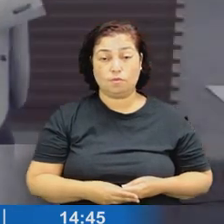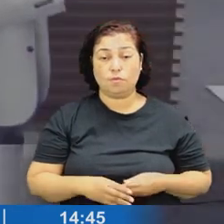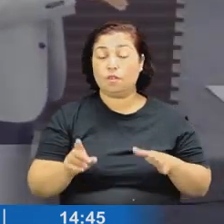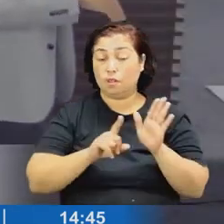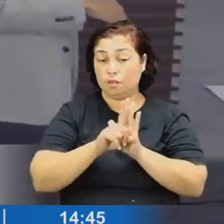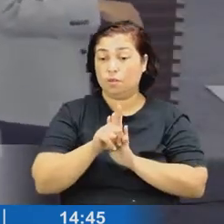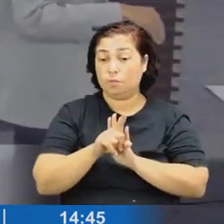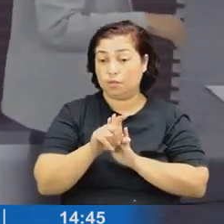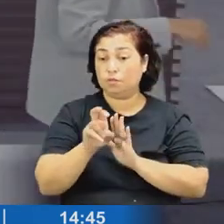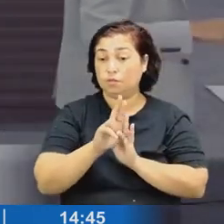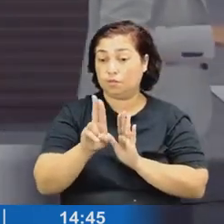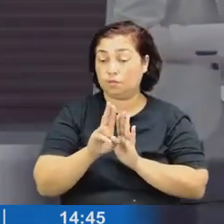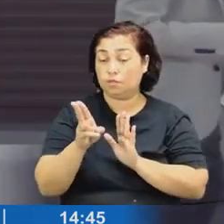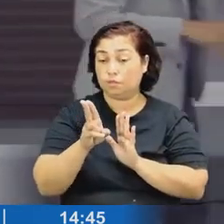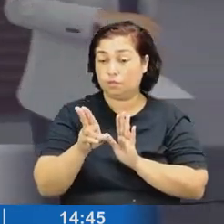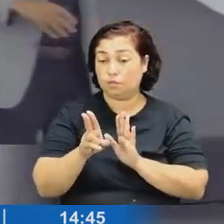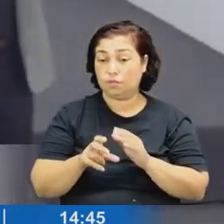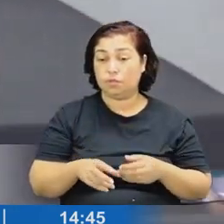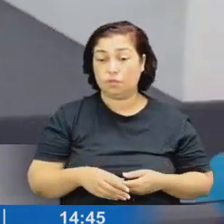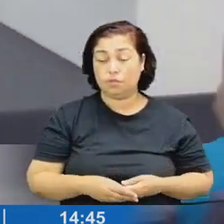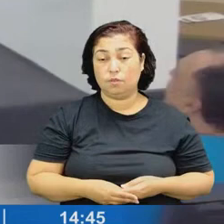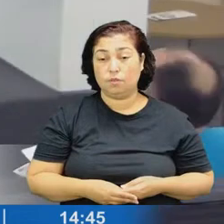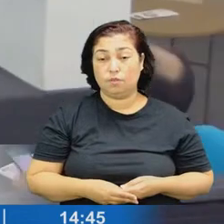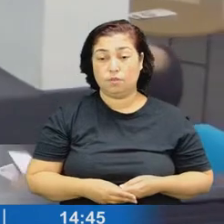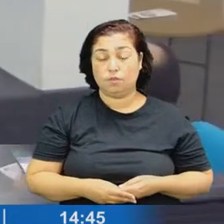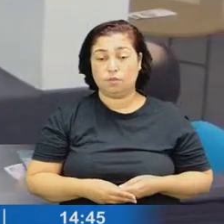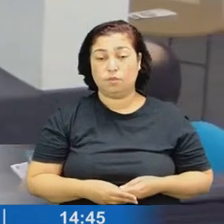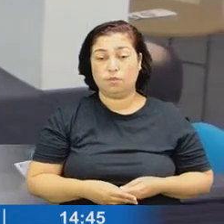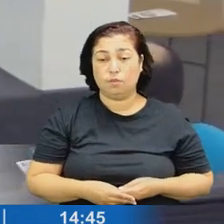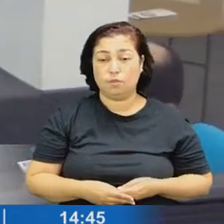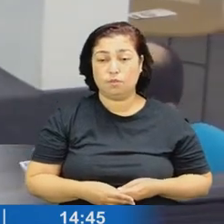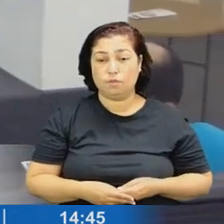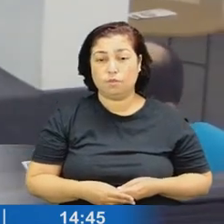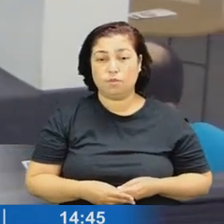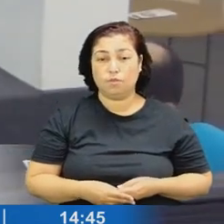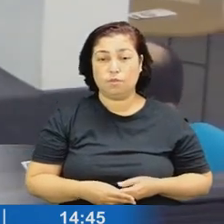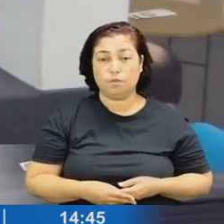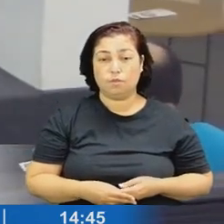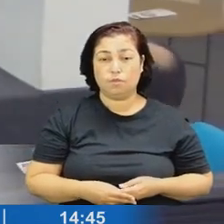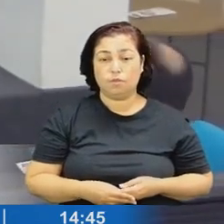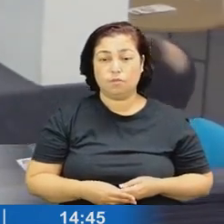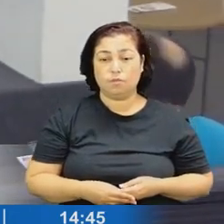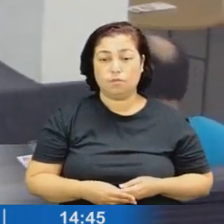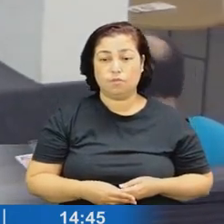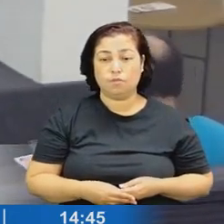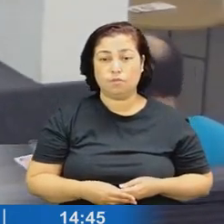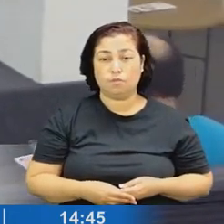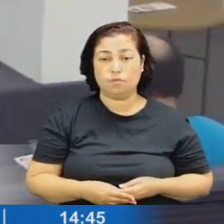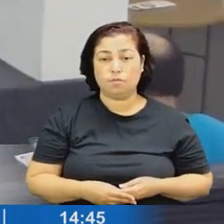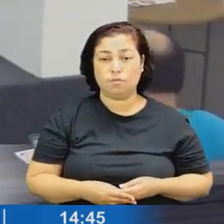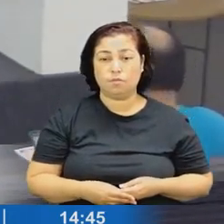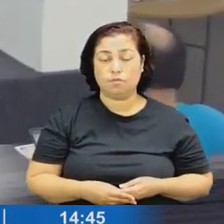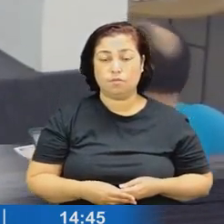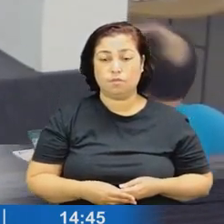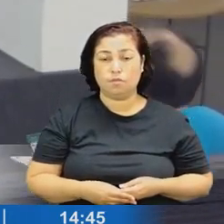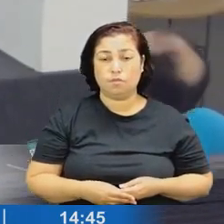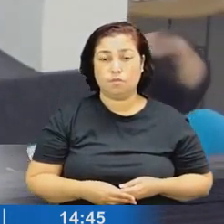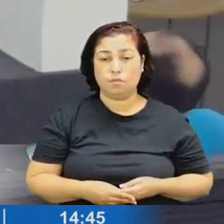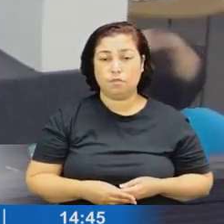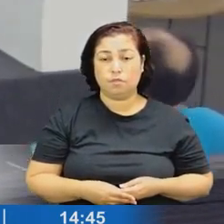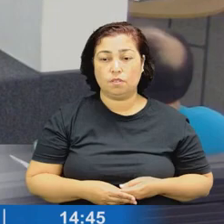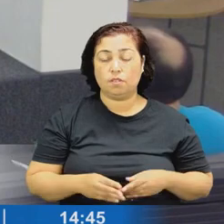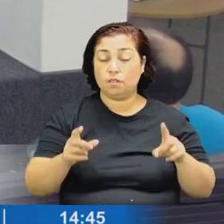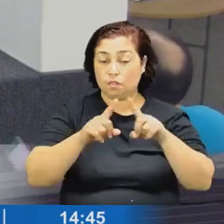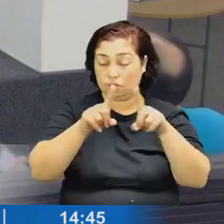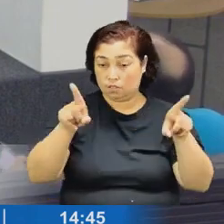quem é você mesmo fala para mim Leo é ótimo Maravilha trouxe a equipe é top que que você faz lá no